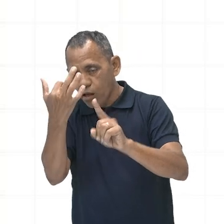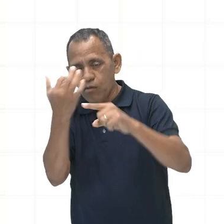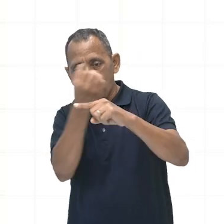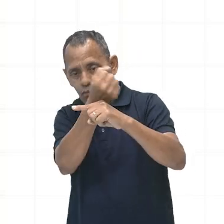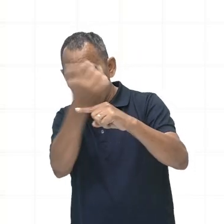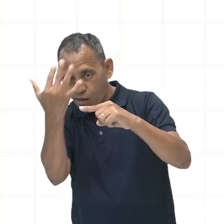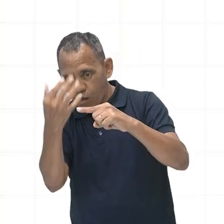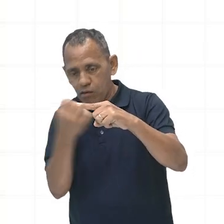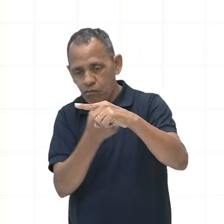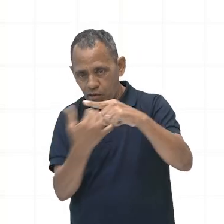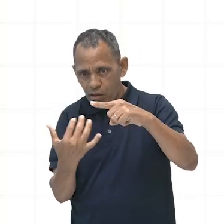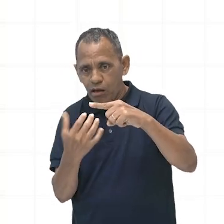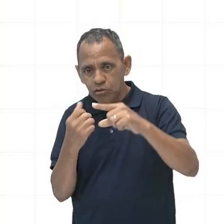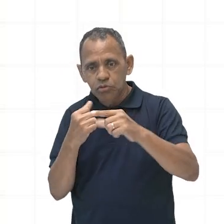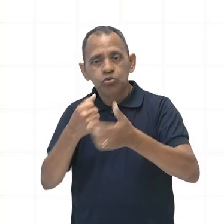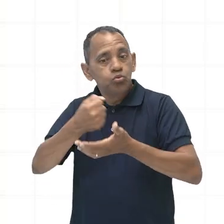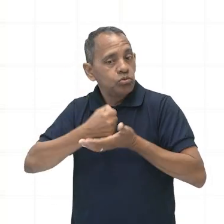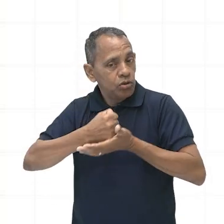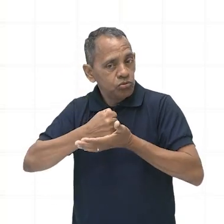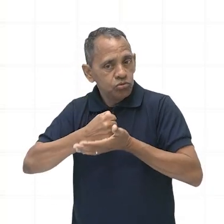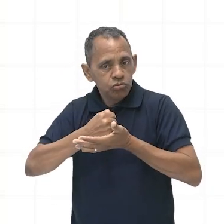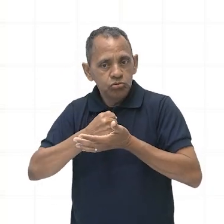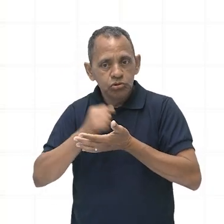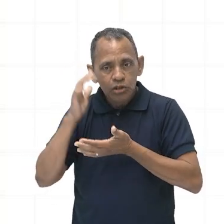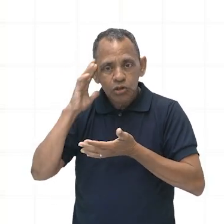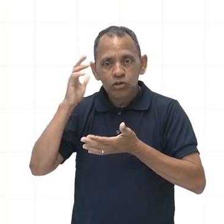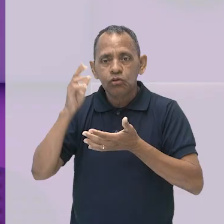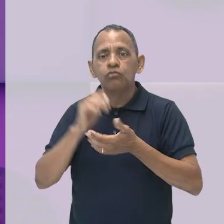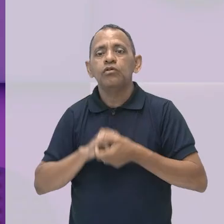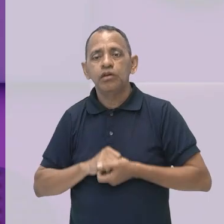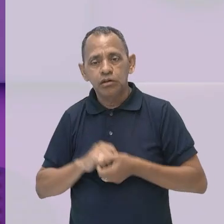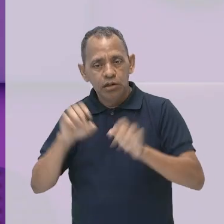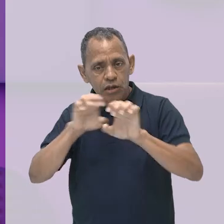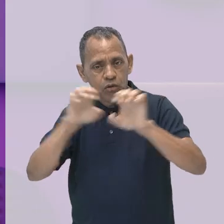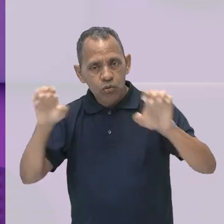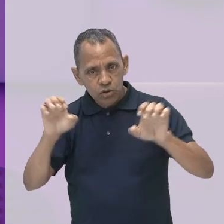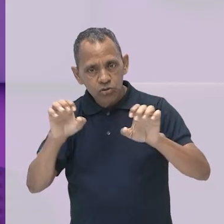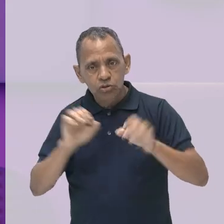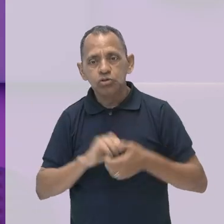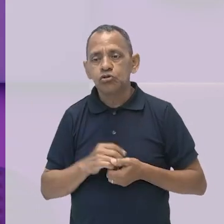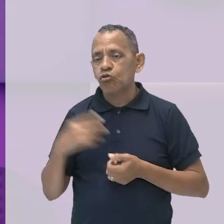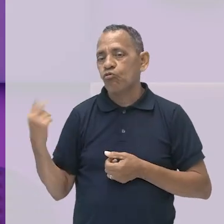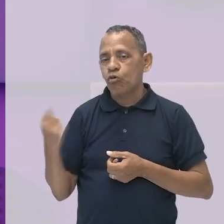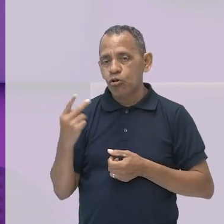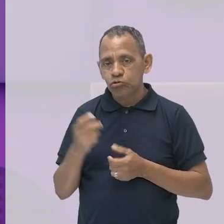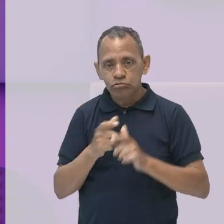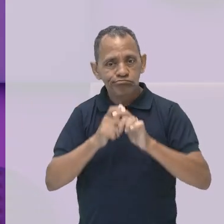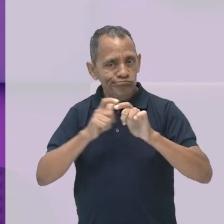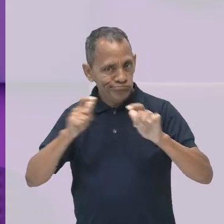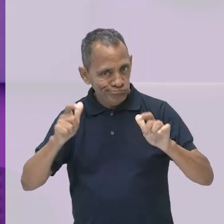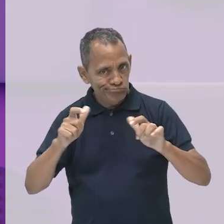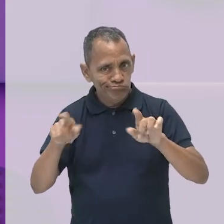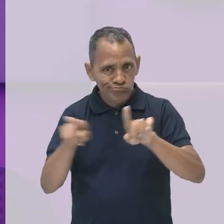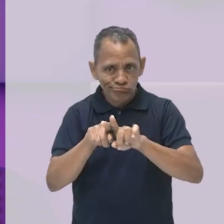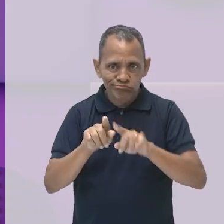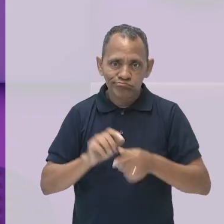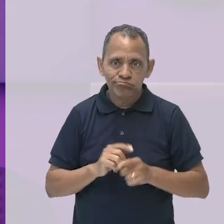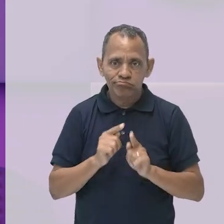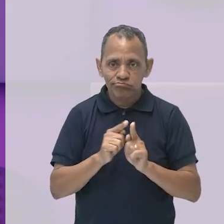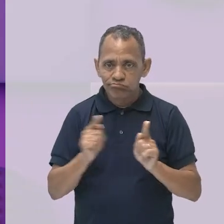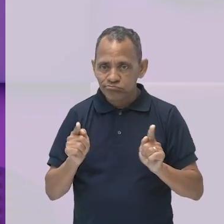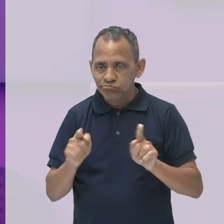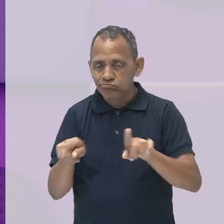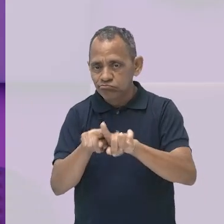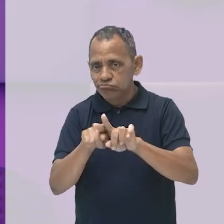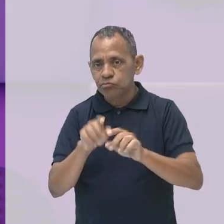auxiliam principalmente nas resoluções de contas com valores altos. Beleza? Então, eu posso